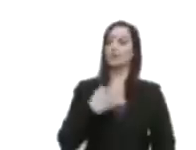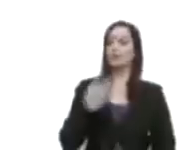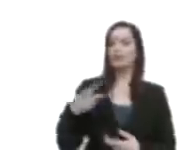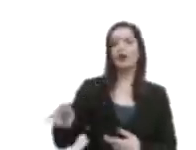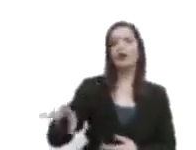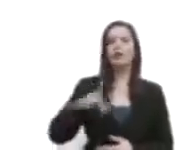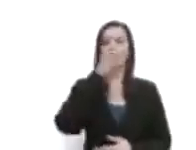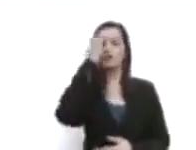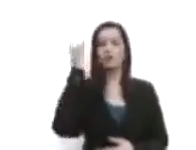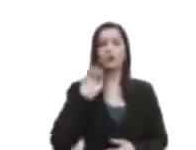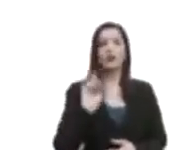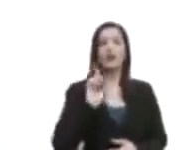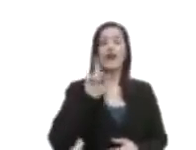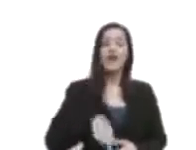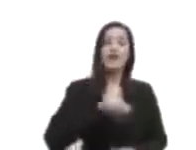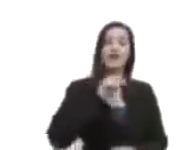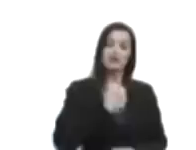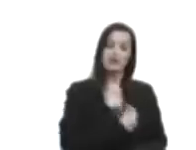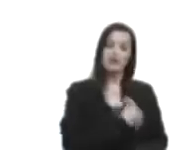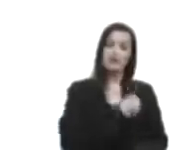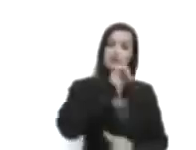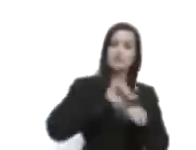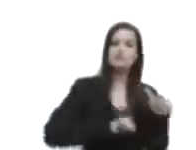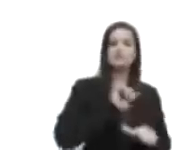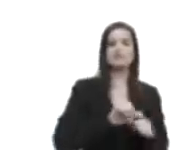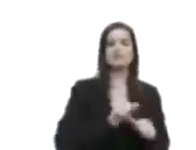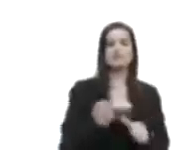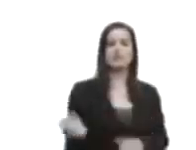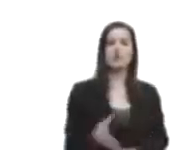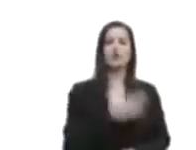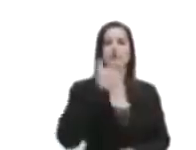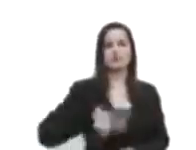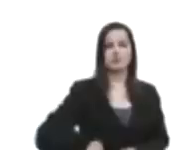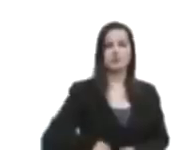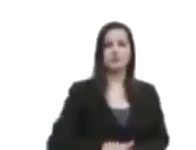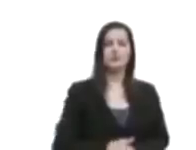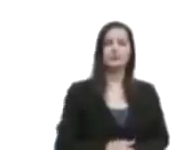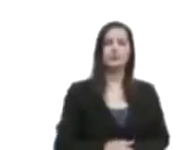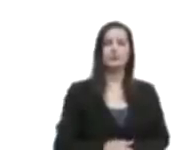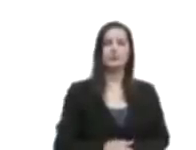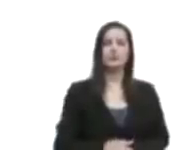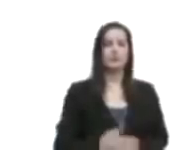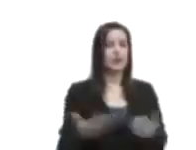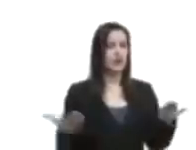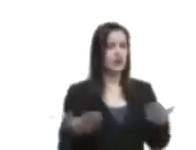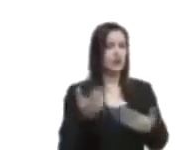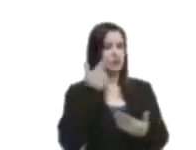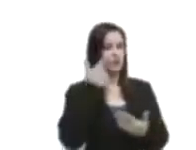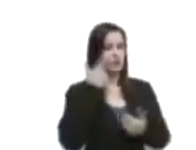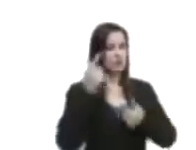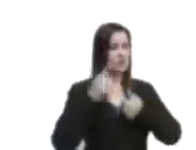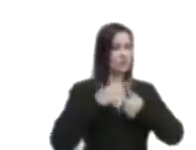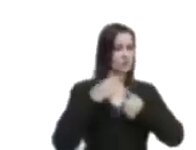regenerada. Agora vamos entrar nas bem-aventuranças, na primeira delas.